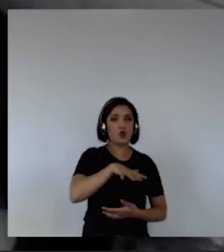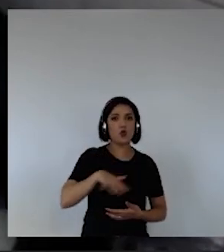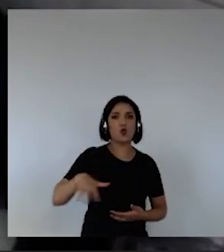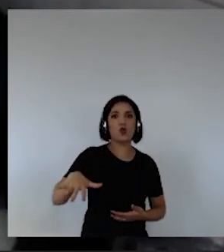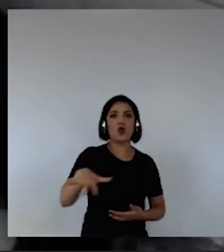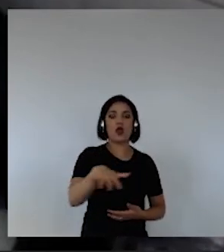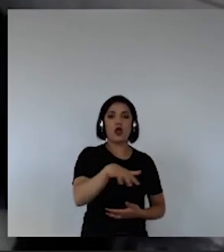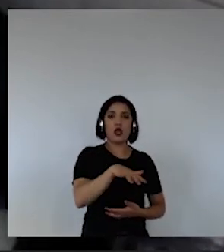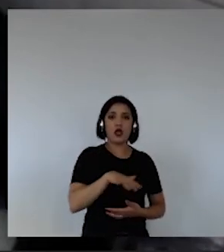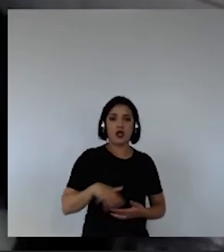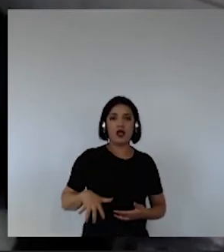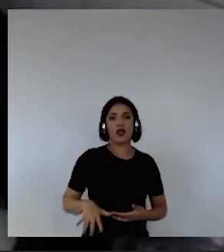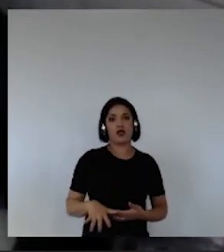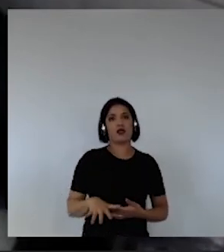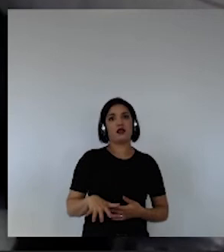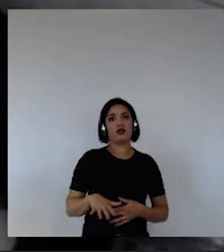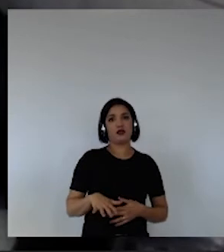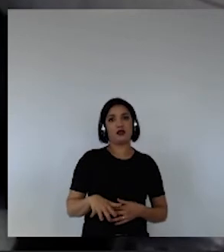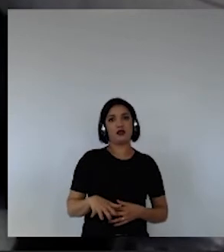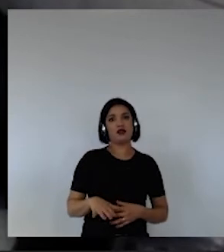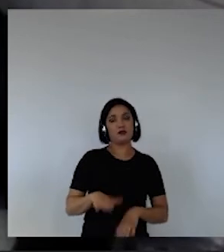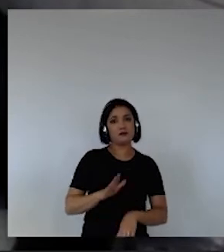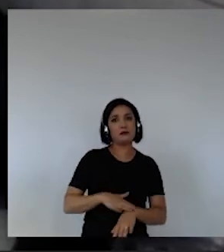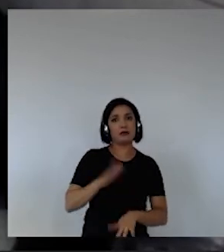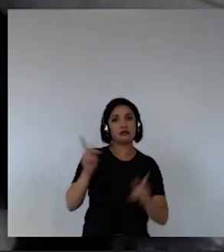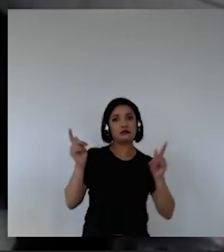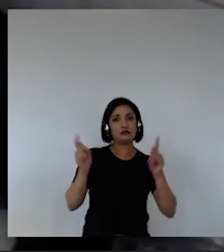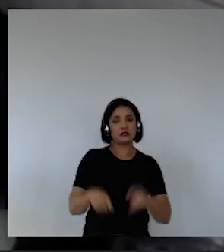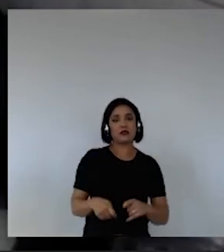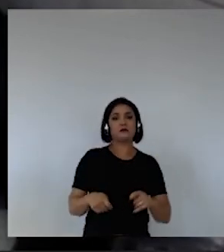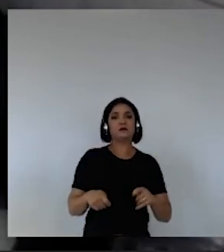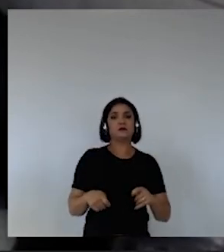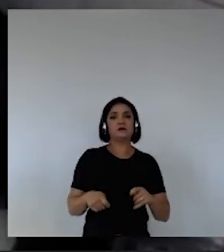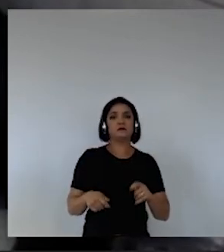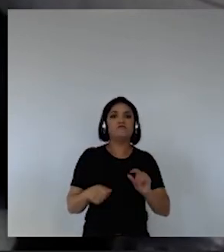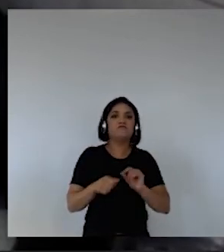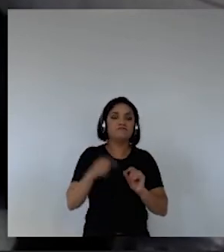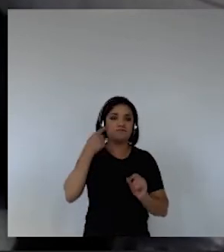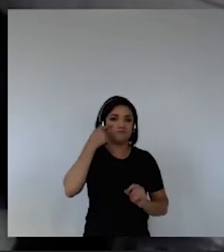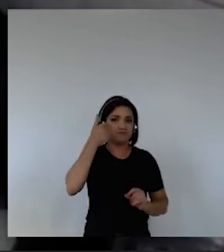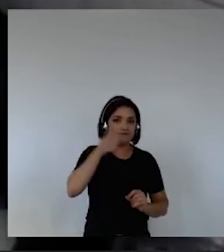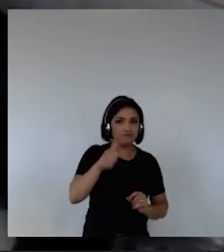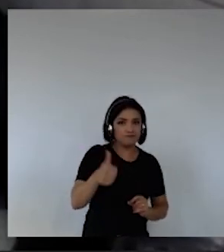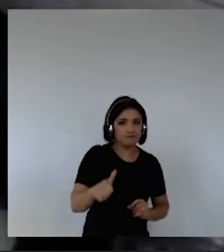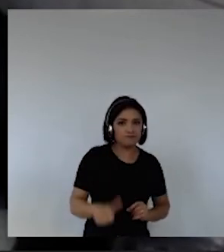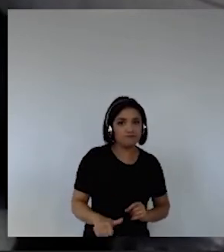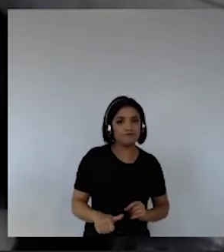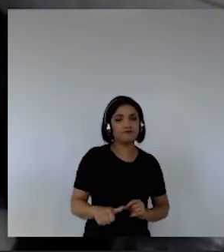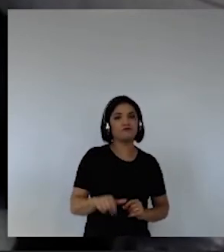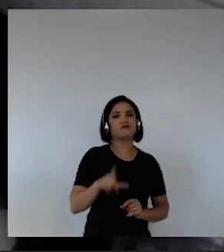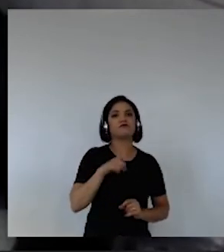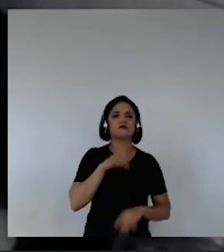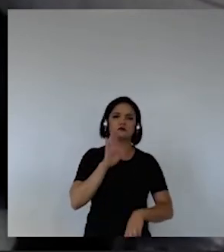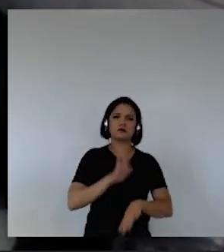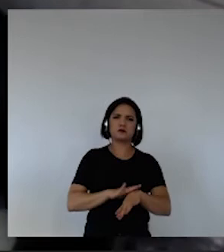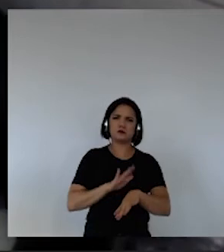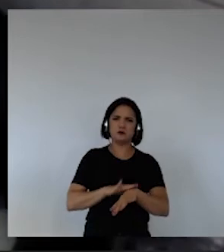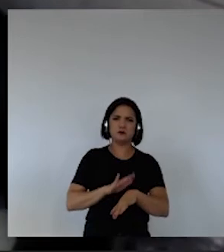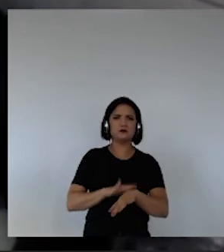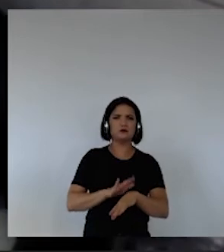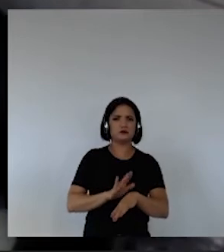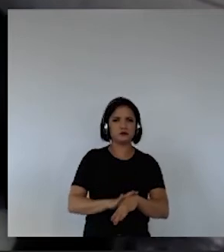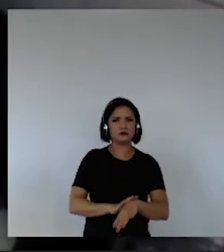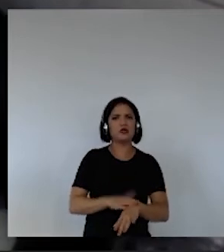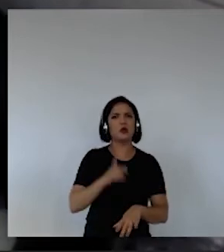mais fértil, possível e eficaz nesta análise. Os árbitros eles têm tempo,